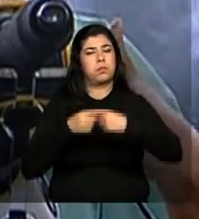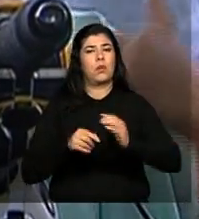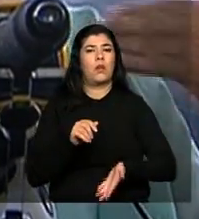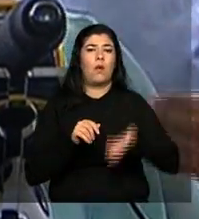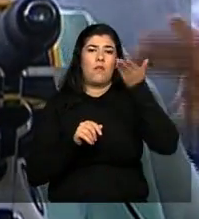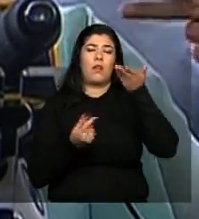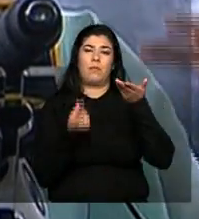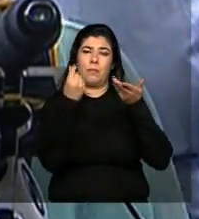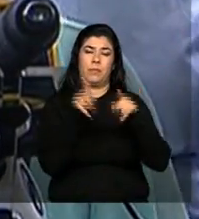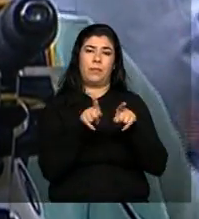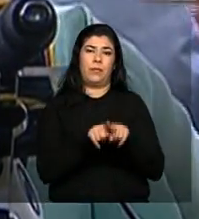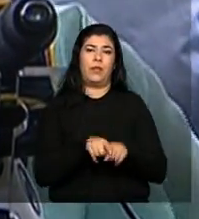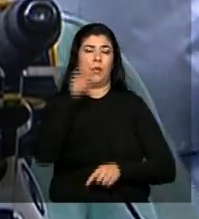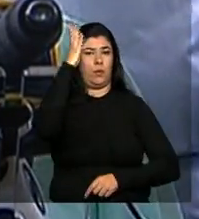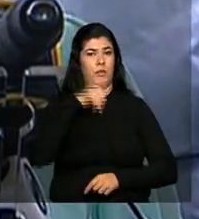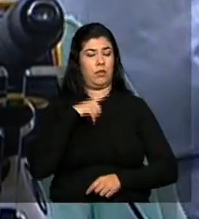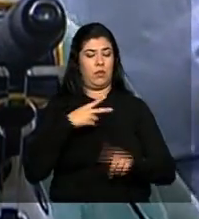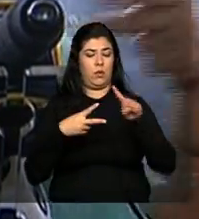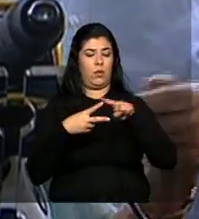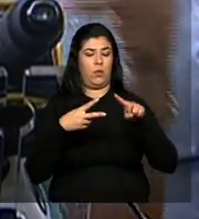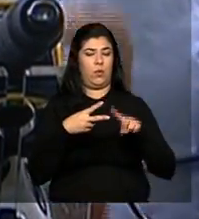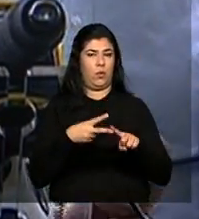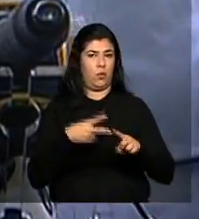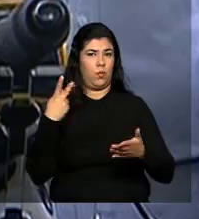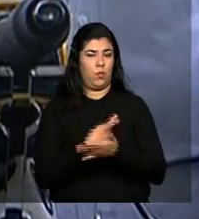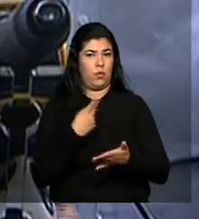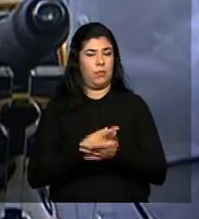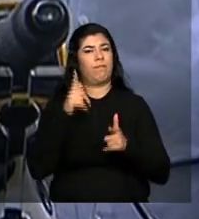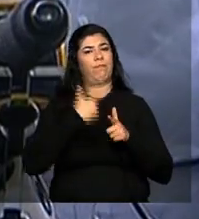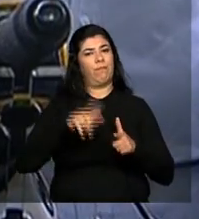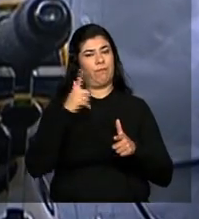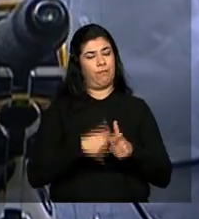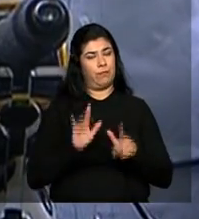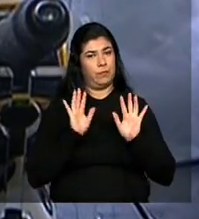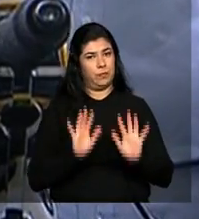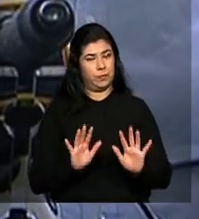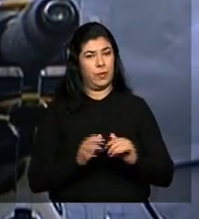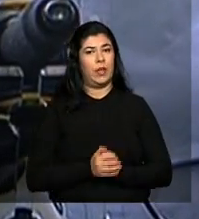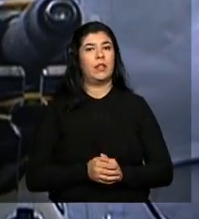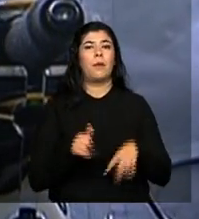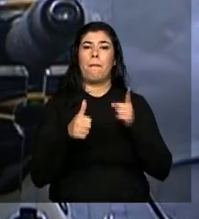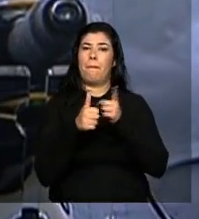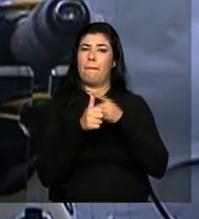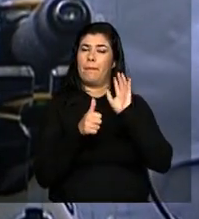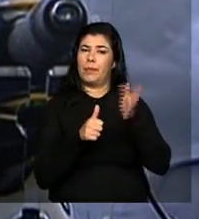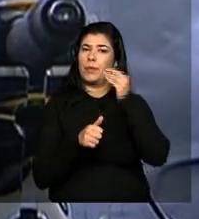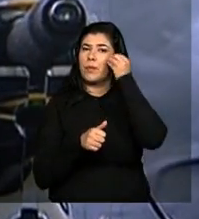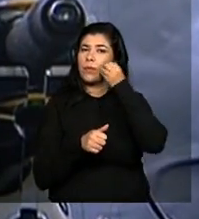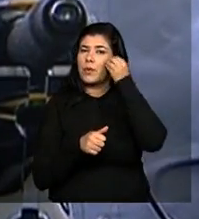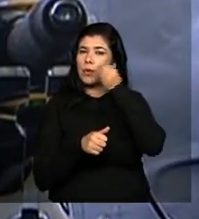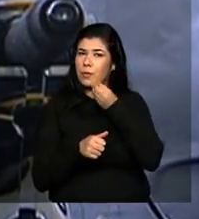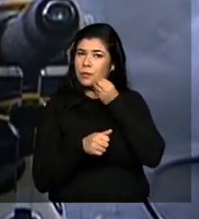No Brasil, nós temos dois fatores extremamente problemáticos. Nós estamos passando por isso, numa